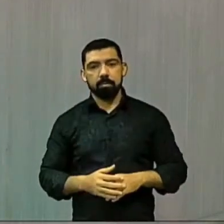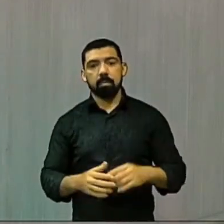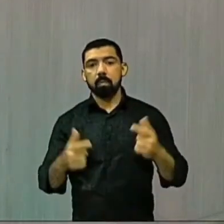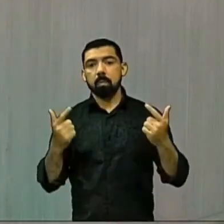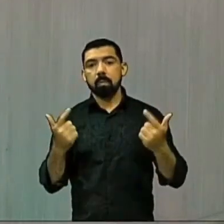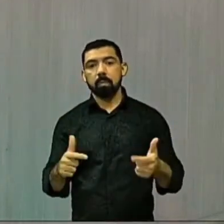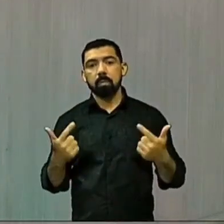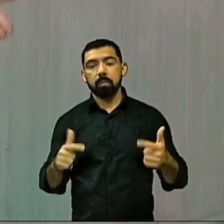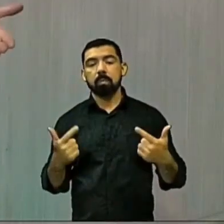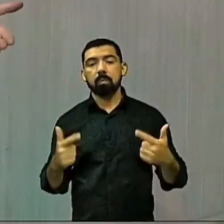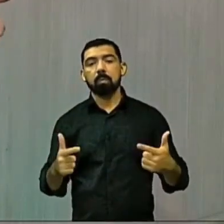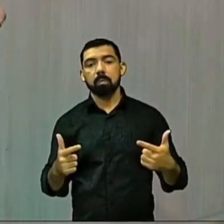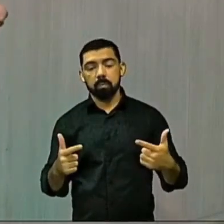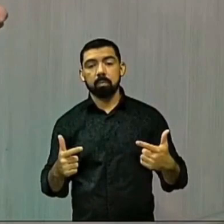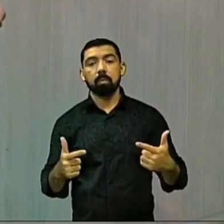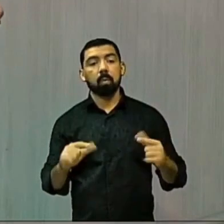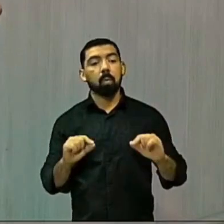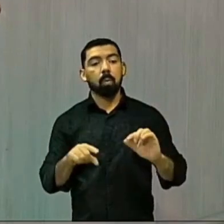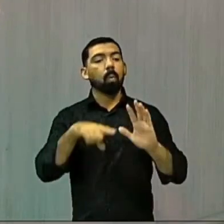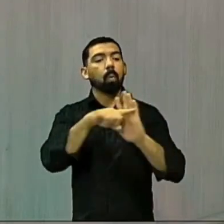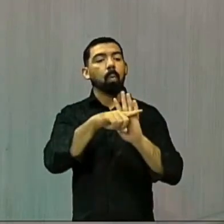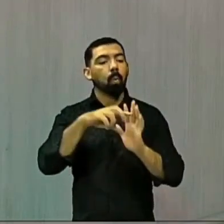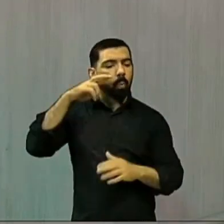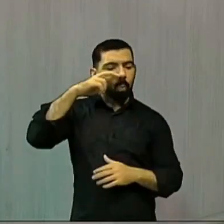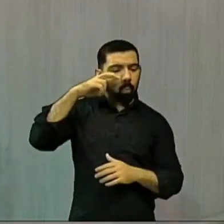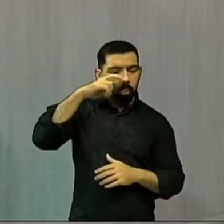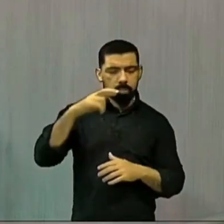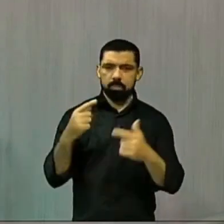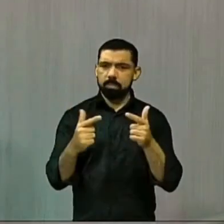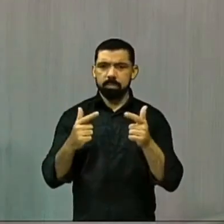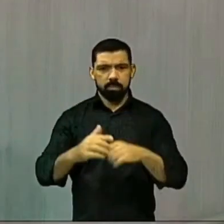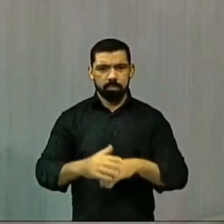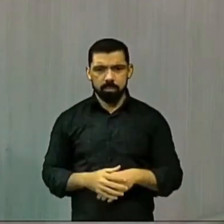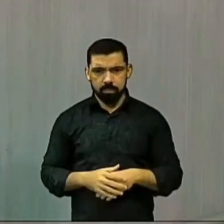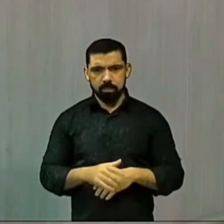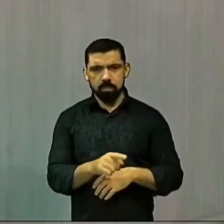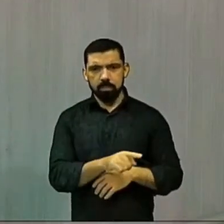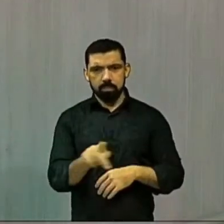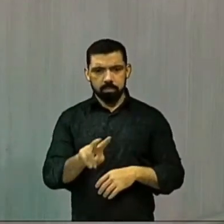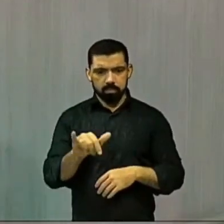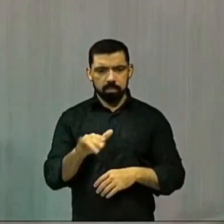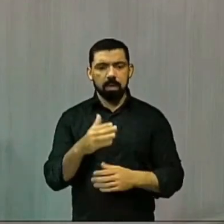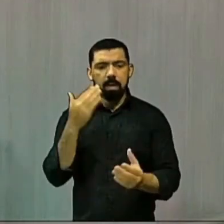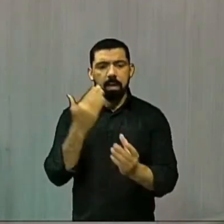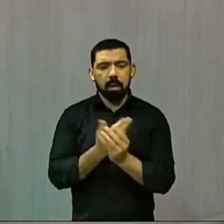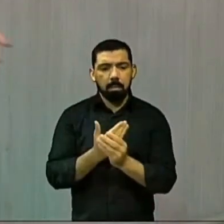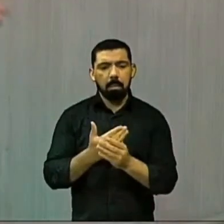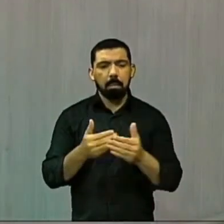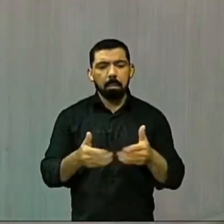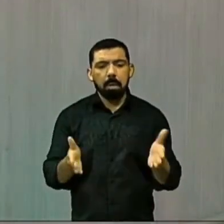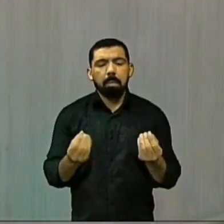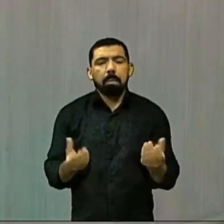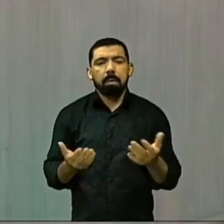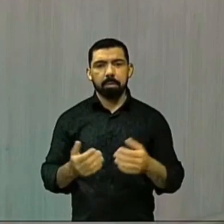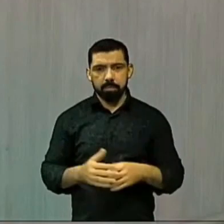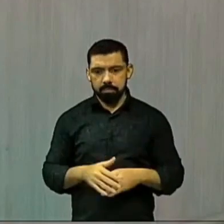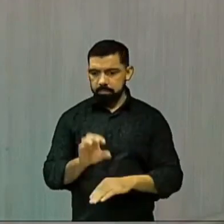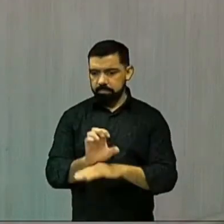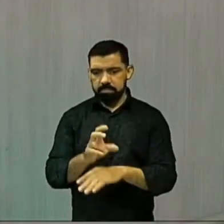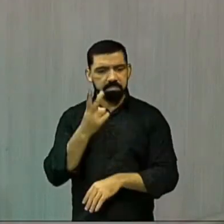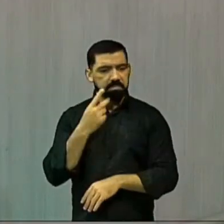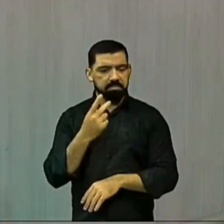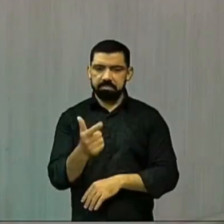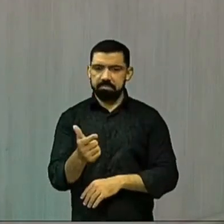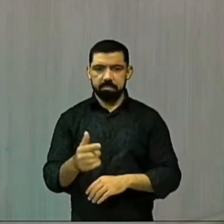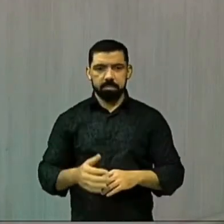existia o que se apurar. Ainda perguntou, vocês vão abrir um processo? Porque não existe processo no estado do